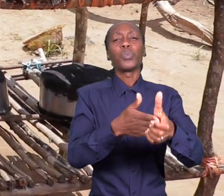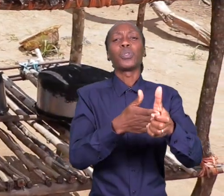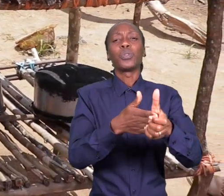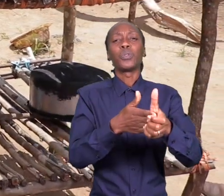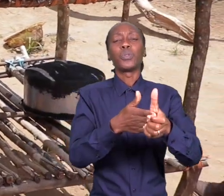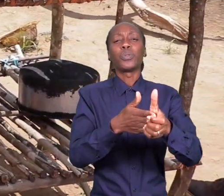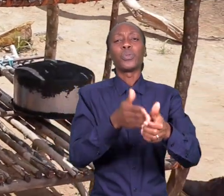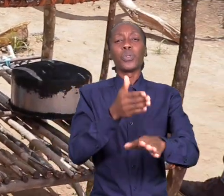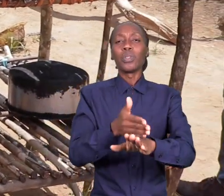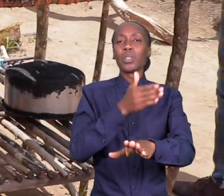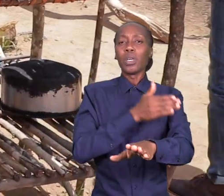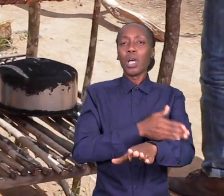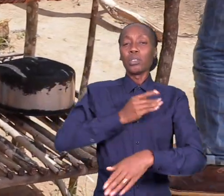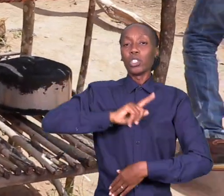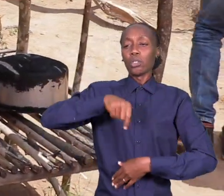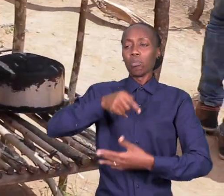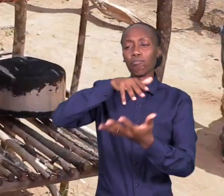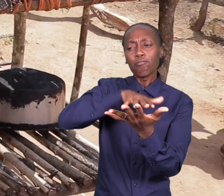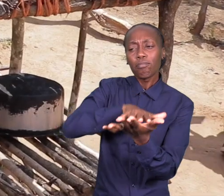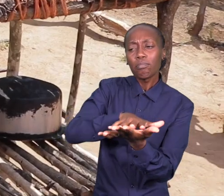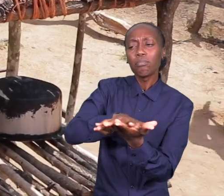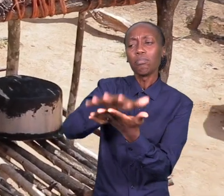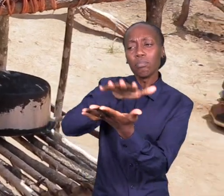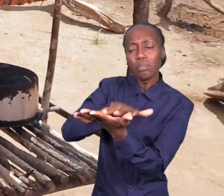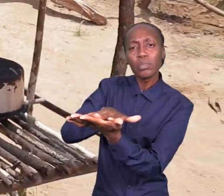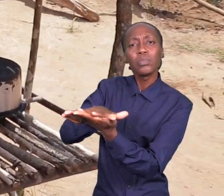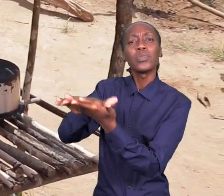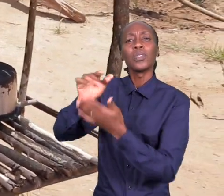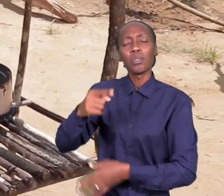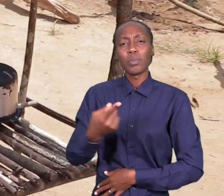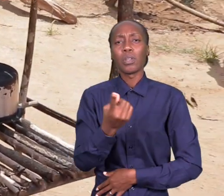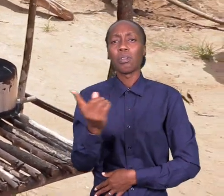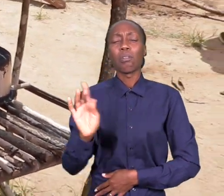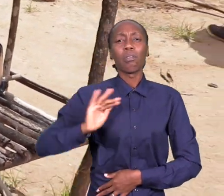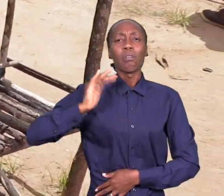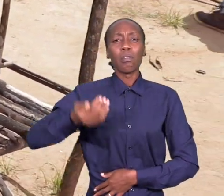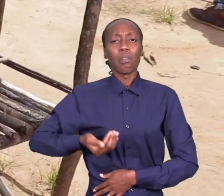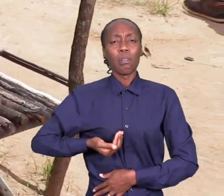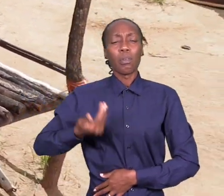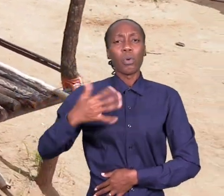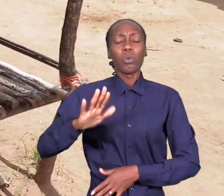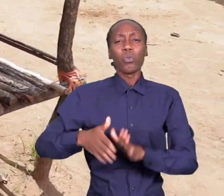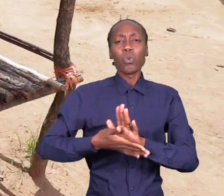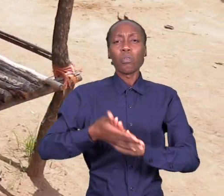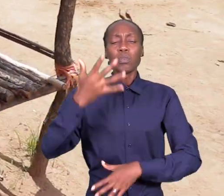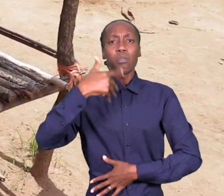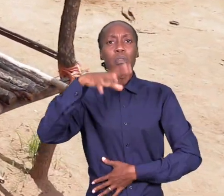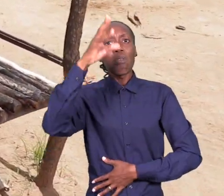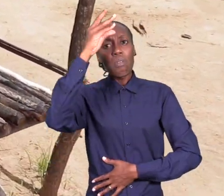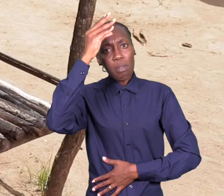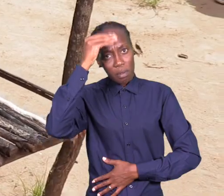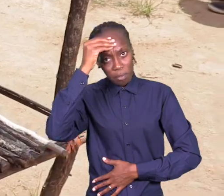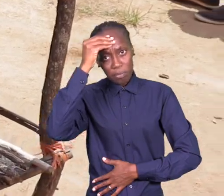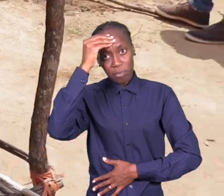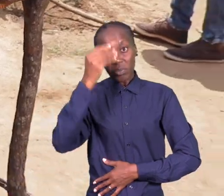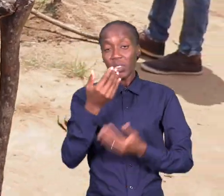o que nós vinhamos comunicando a elas, a informação que nós trazíamos para elas. Elas